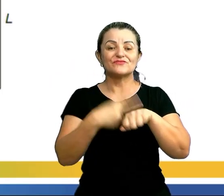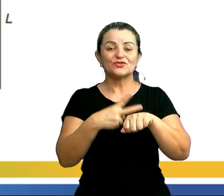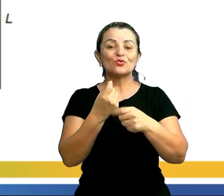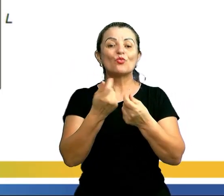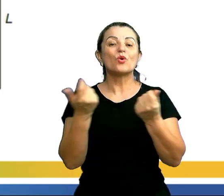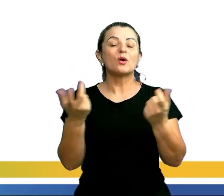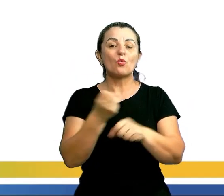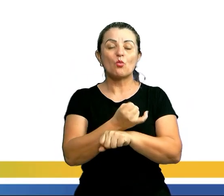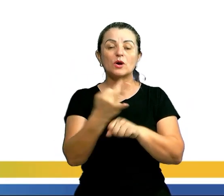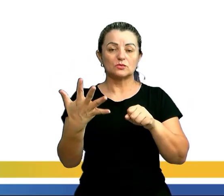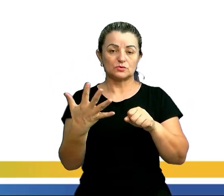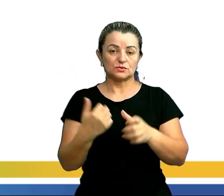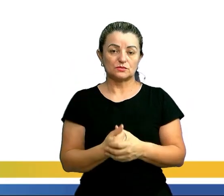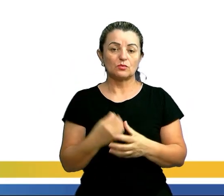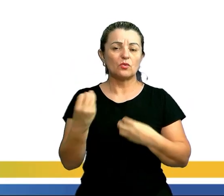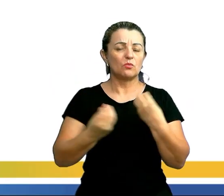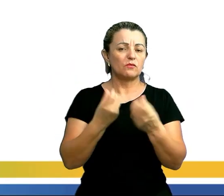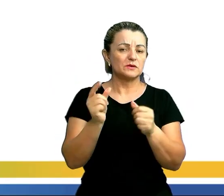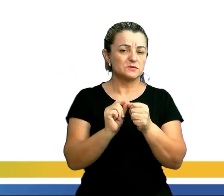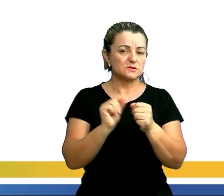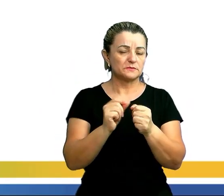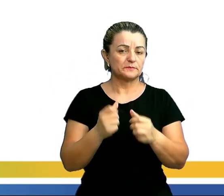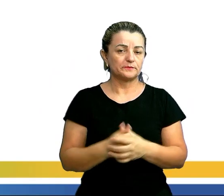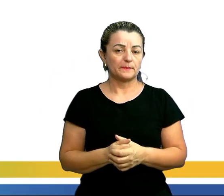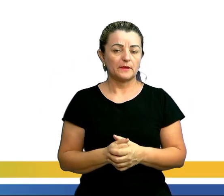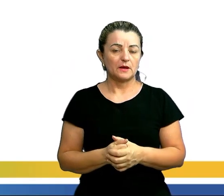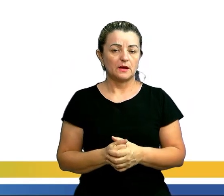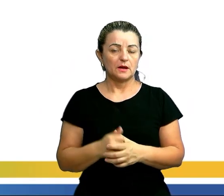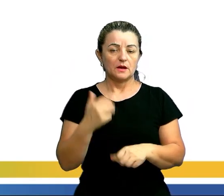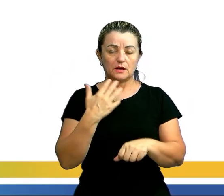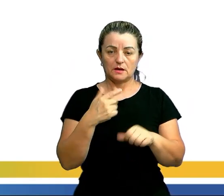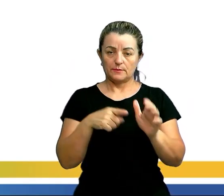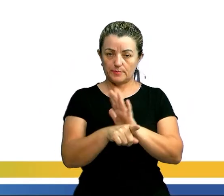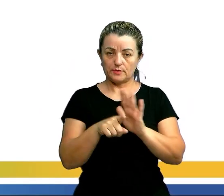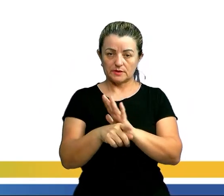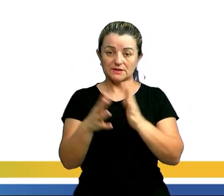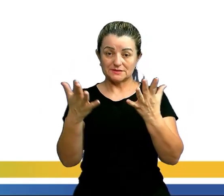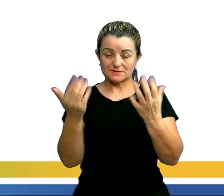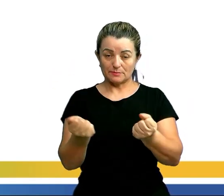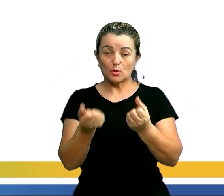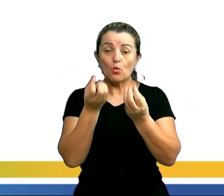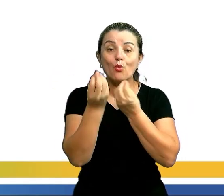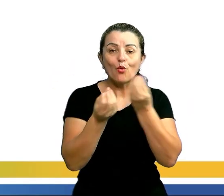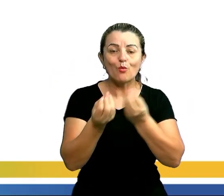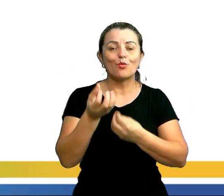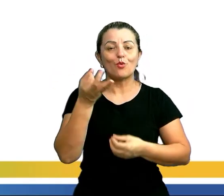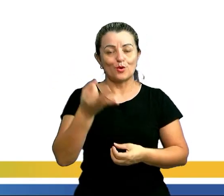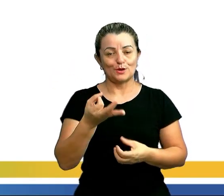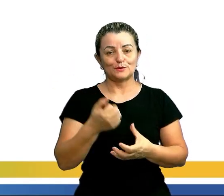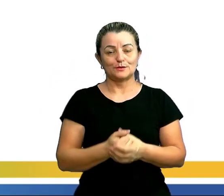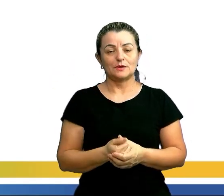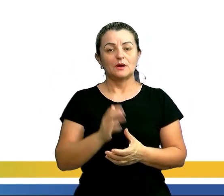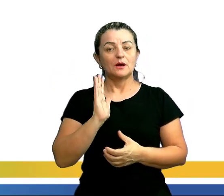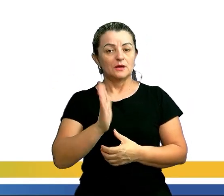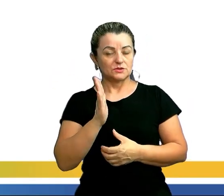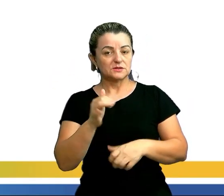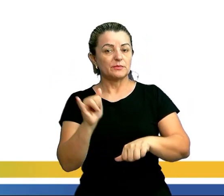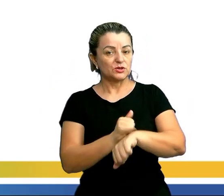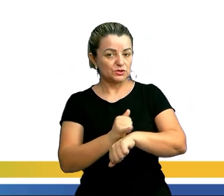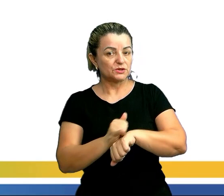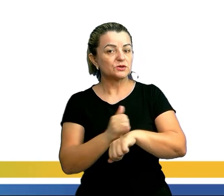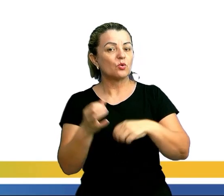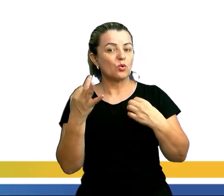aqui o quadrado. Esses tampos aqui têm áreas iguais, tá? Então ele pede que ajude a determinar uma fórmula para calcular o raio